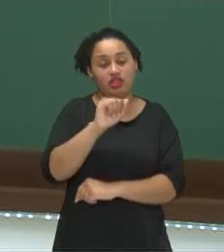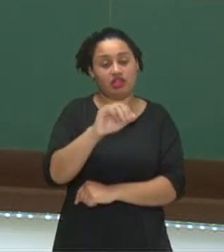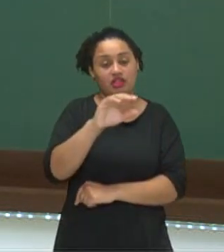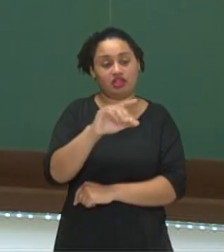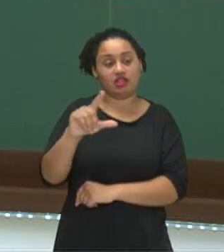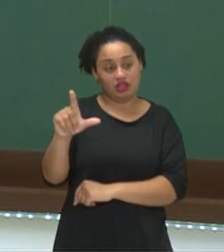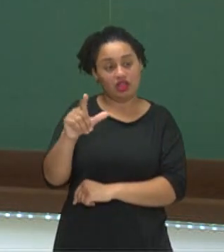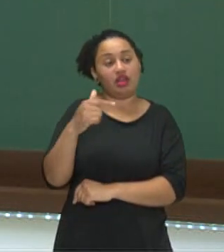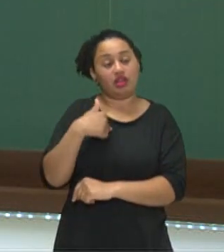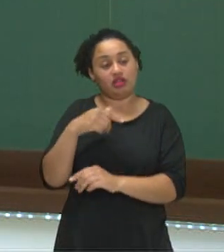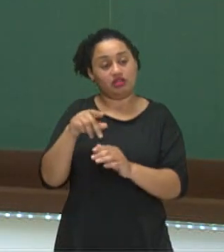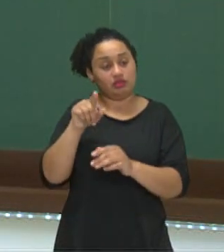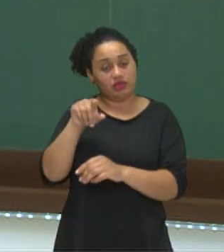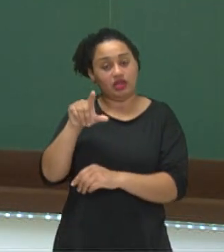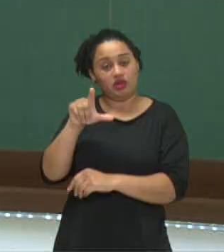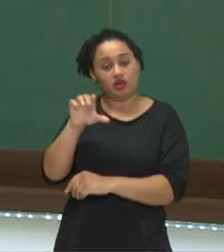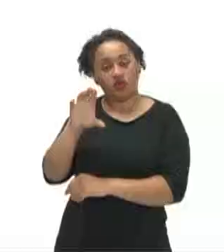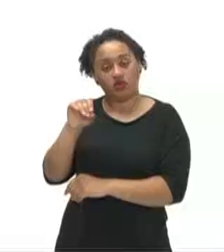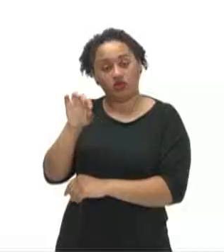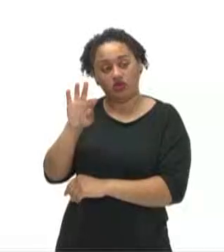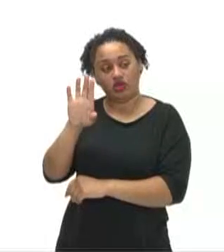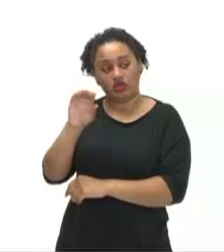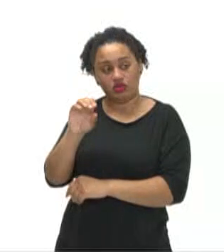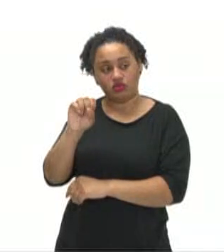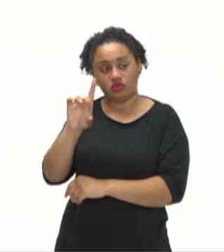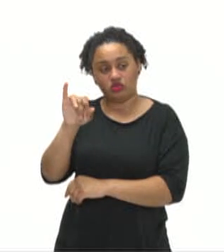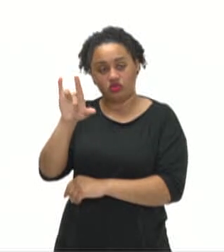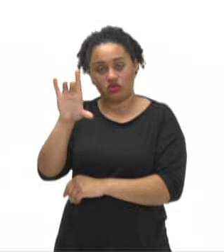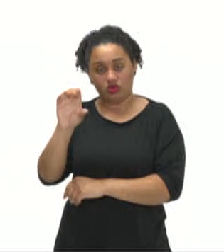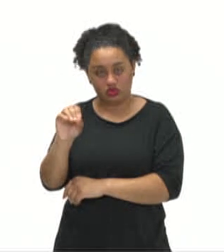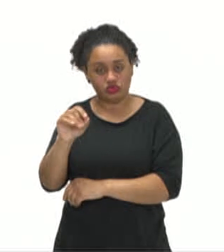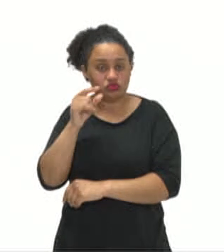NaCl para o cloreto de sódio.